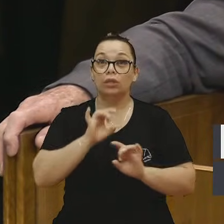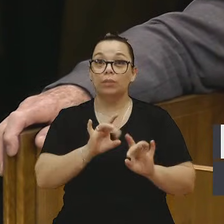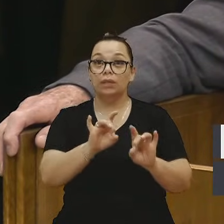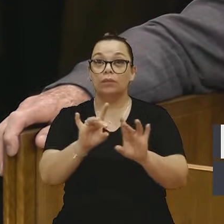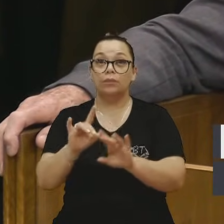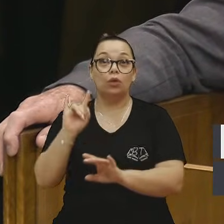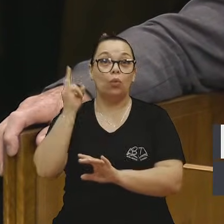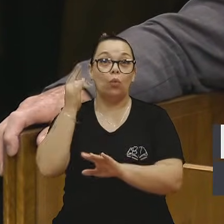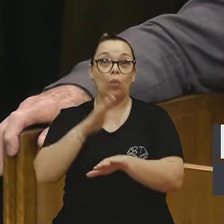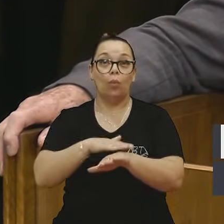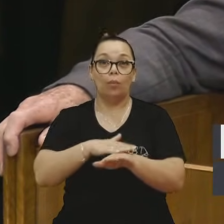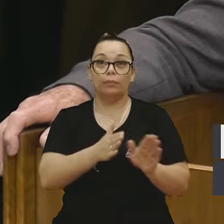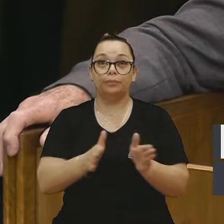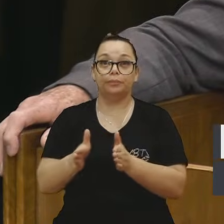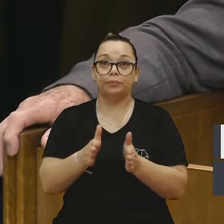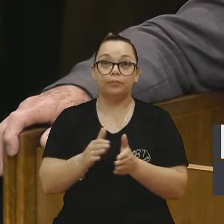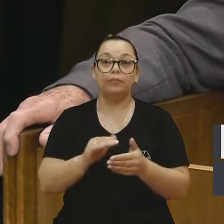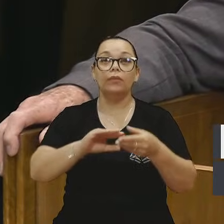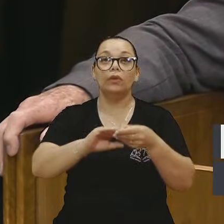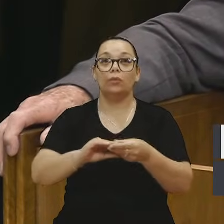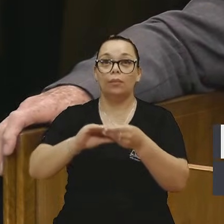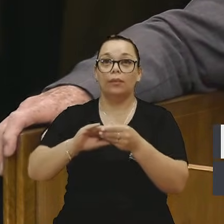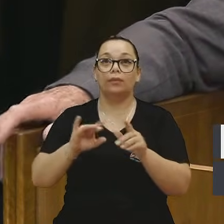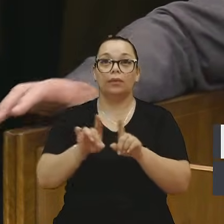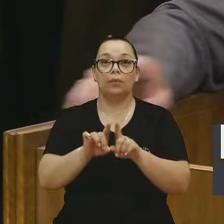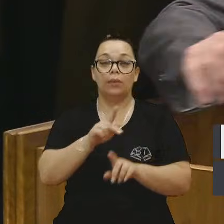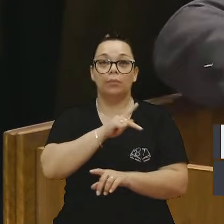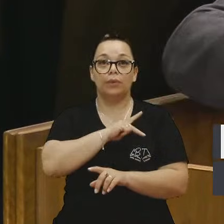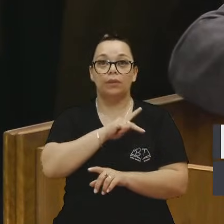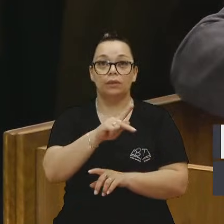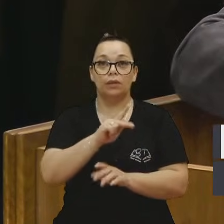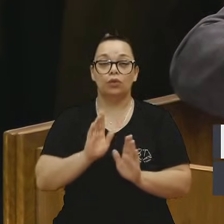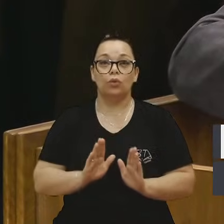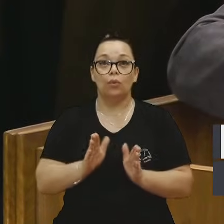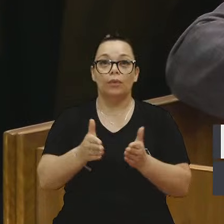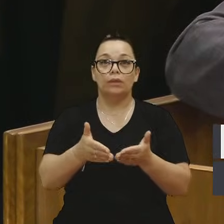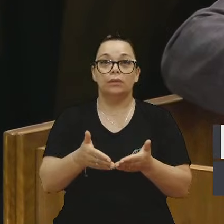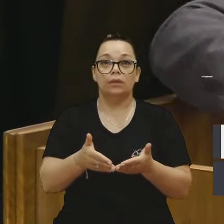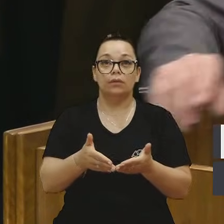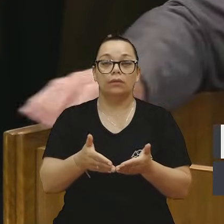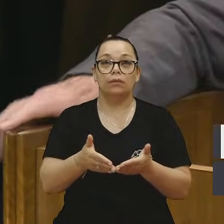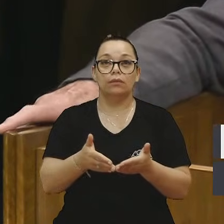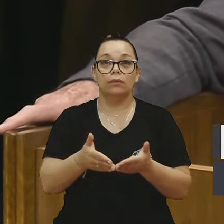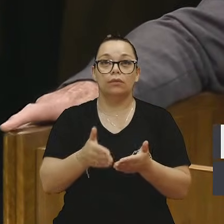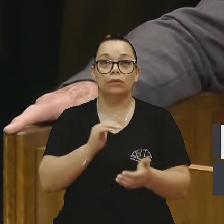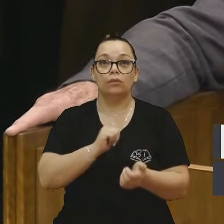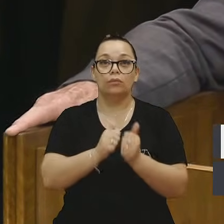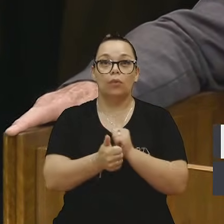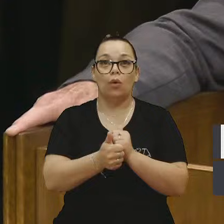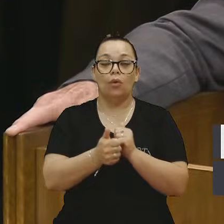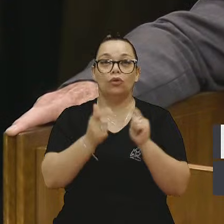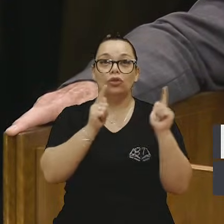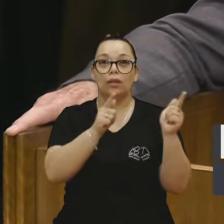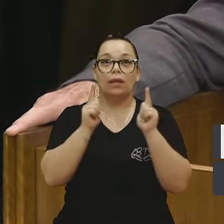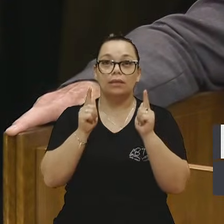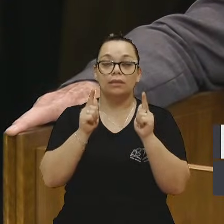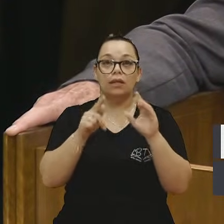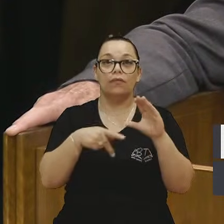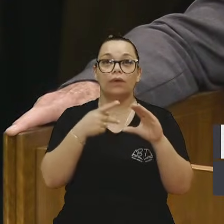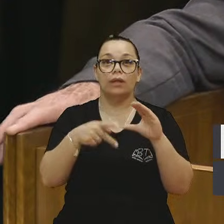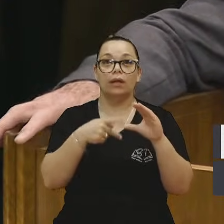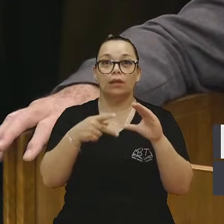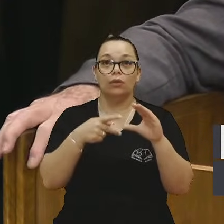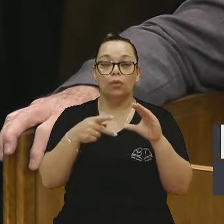últimos tempos. Saudar o presidente da Comissão de Esporte e Lazer da Câmara de